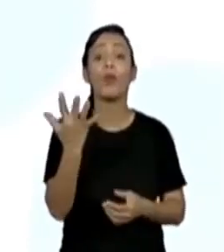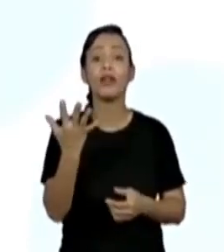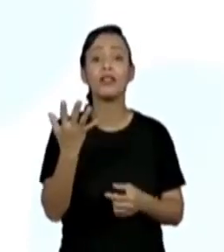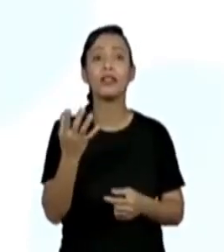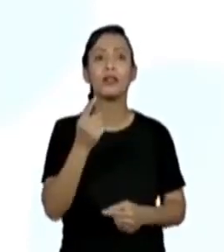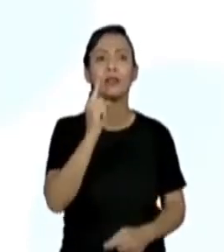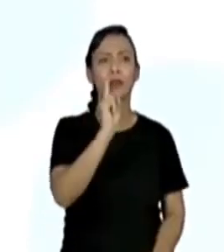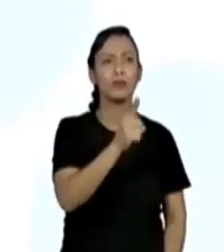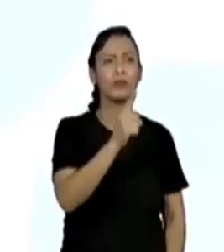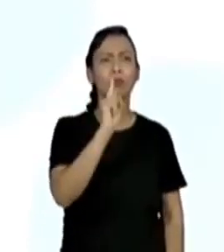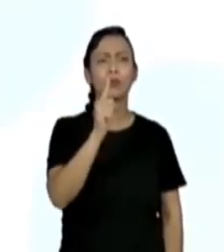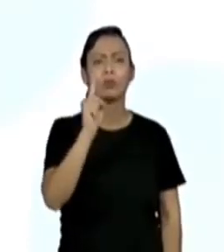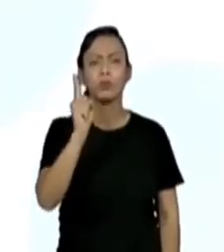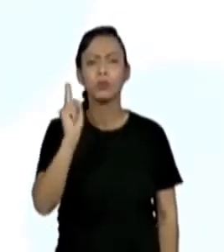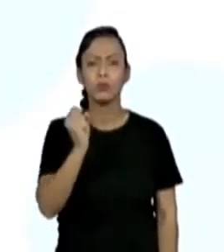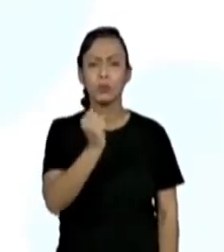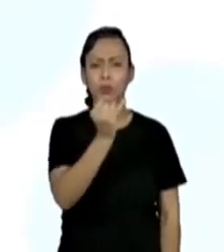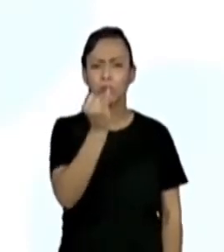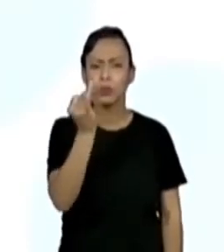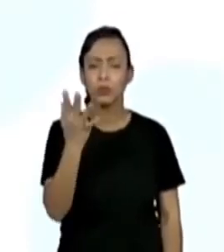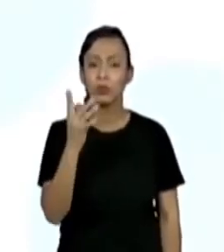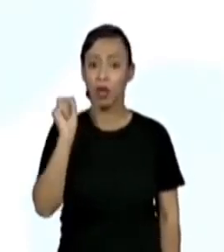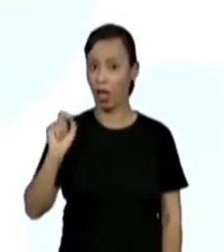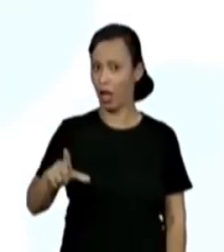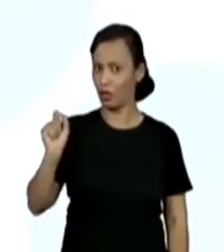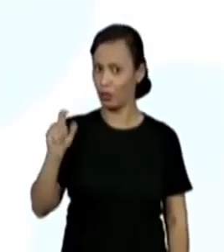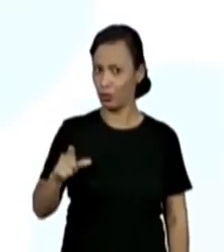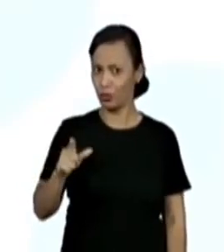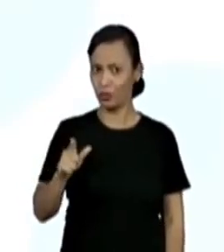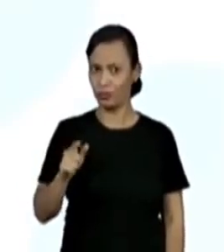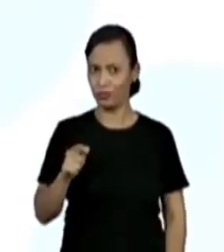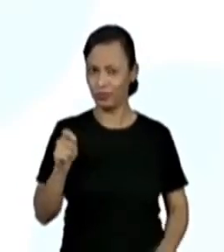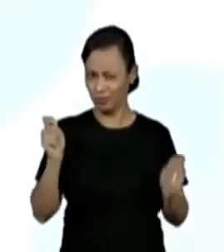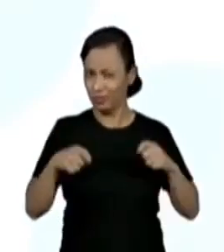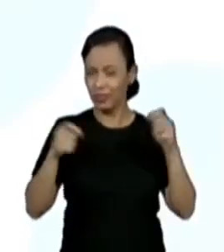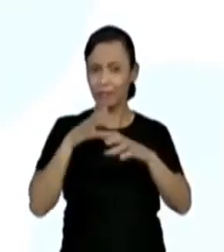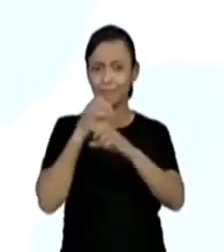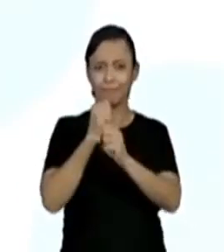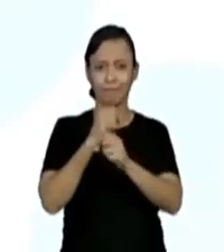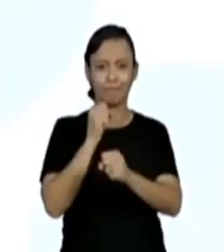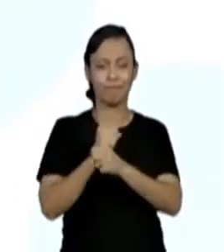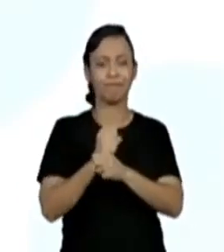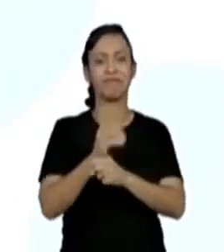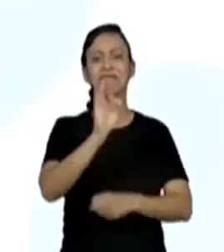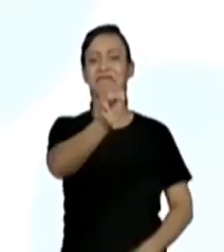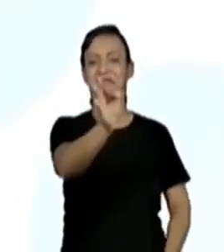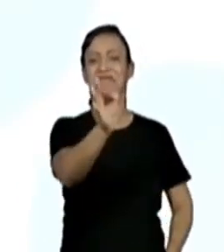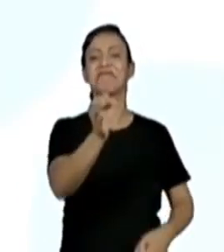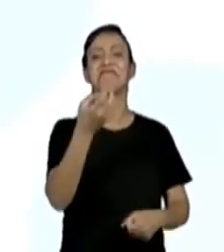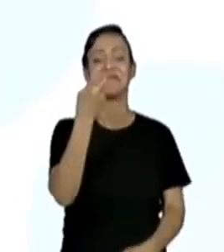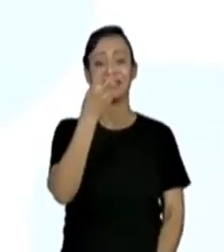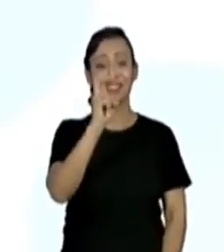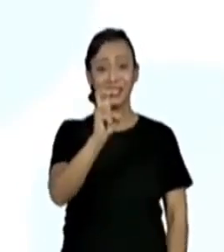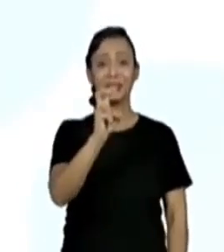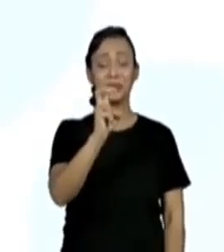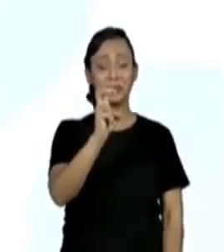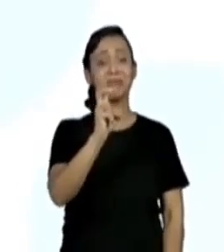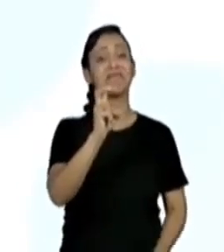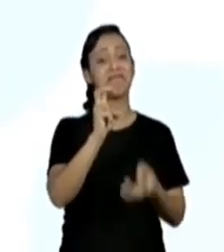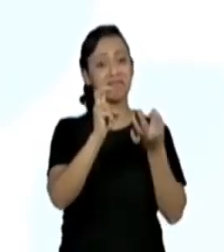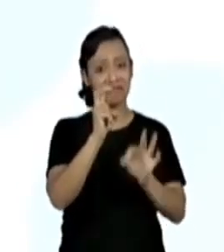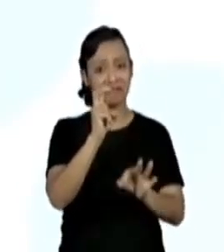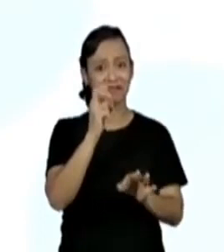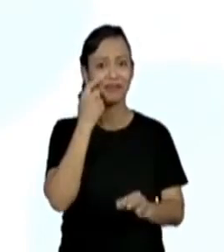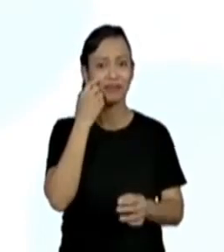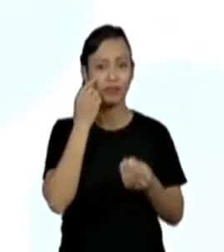pintadas de azul coloridas então nessa figura Cinco partes Cinco partes